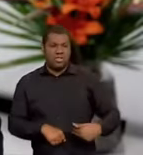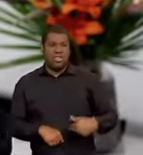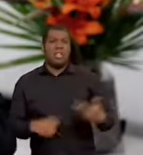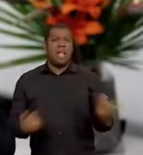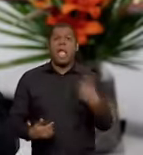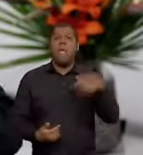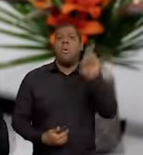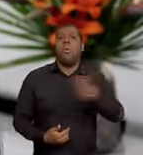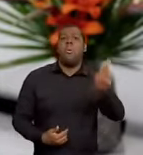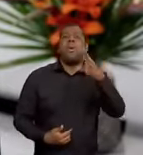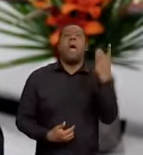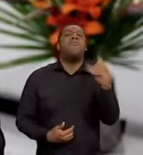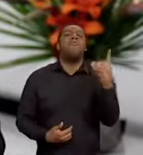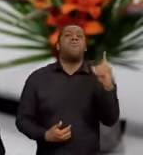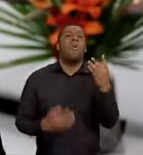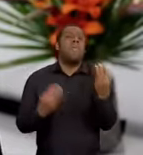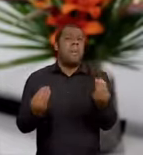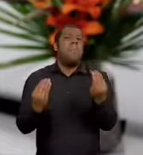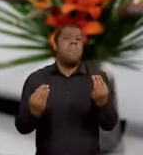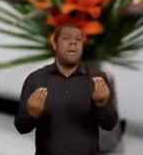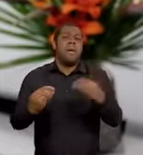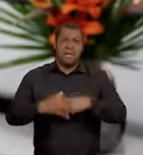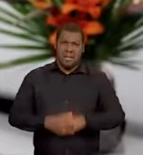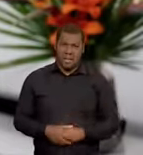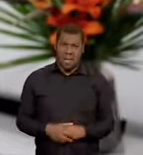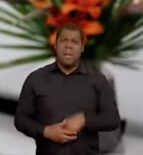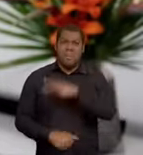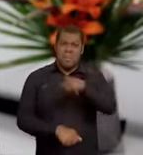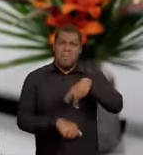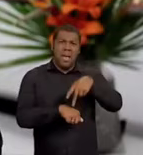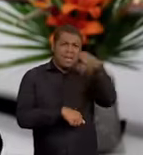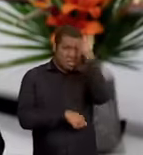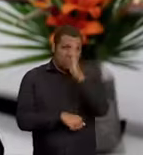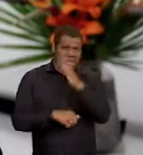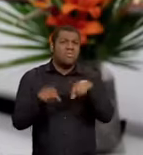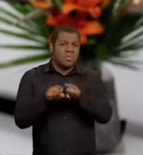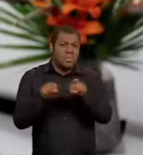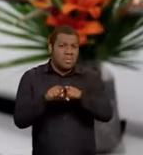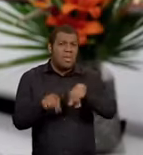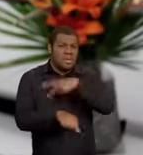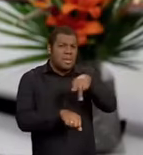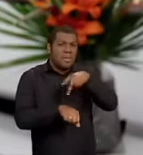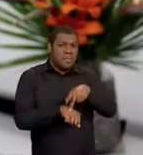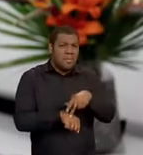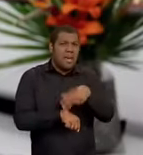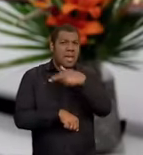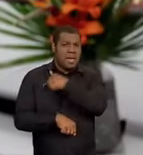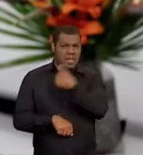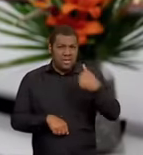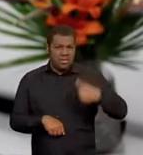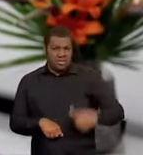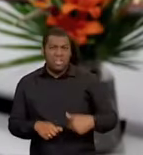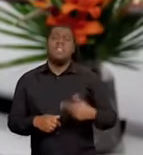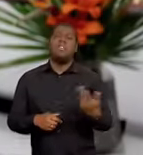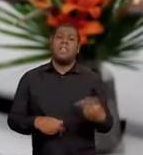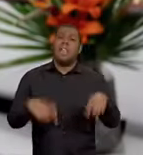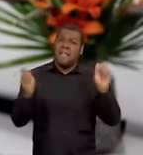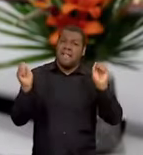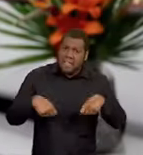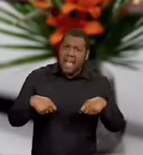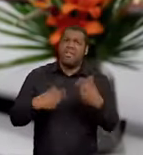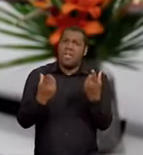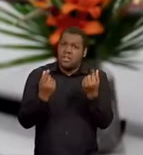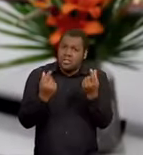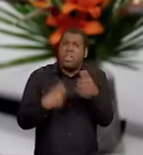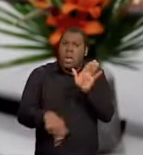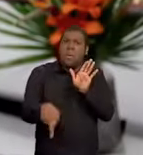a China têm tamanho suficiente para fazer negócio nas suas moedas ou em outra unidade, sabe, de conta que a gente